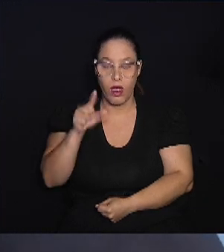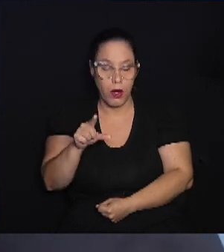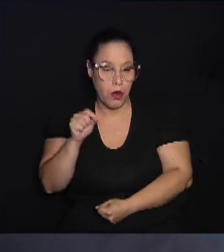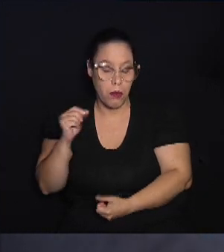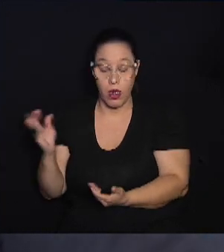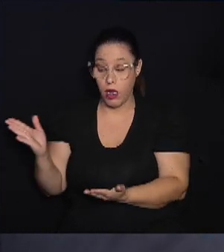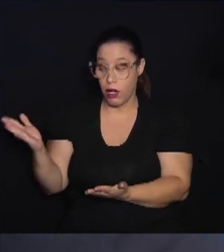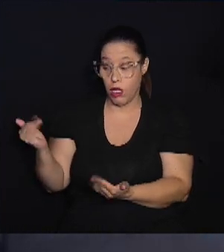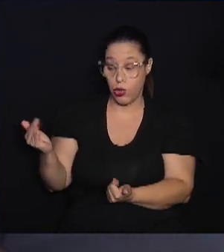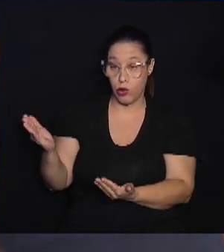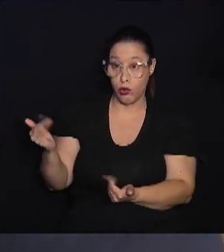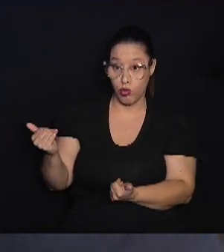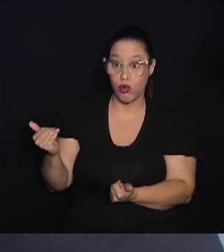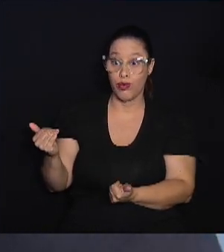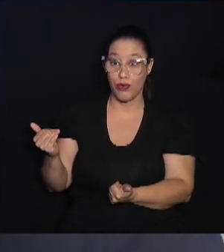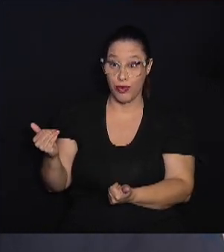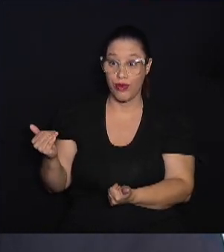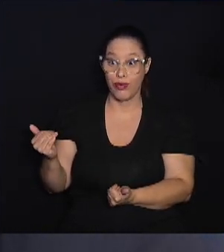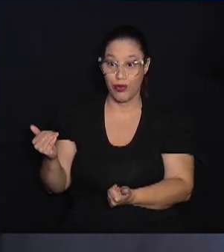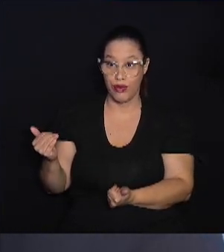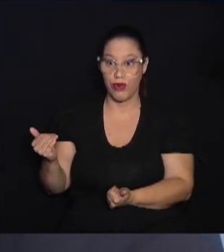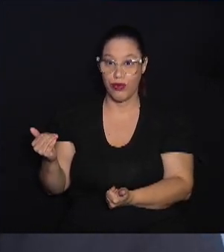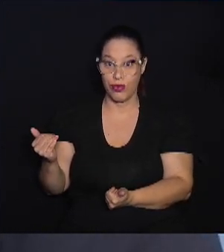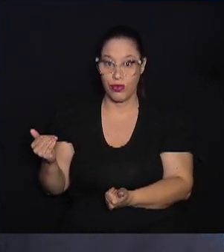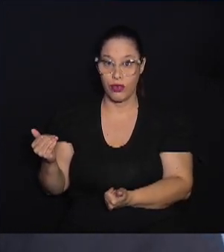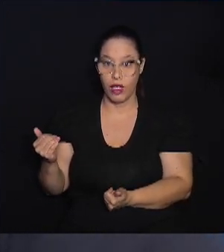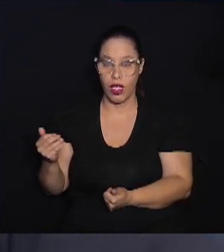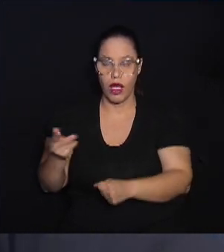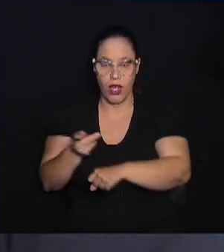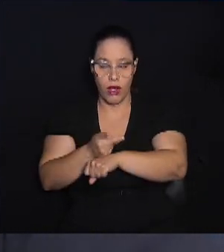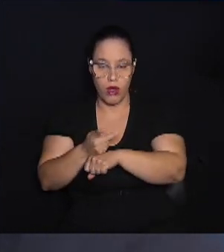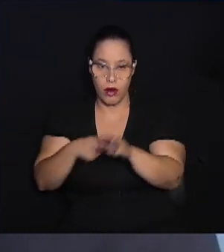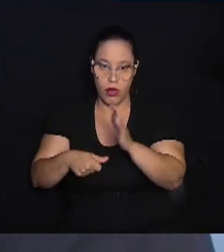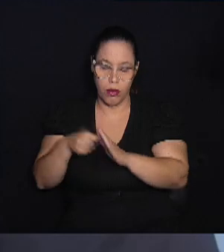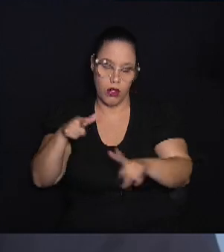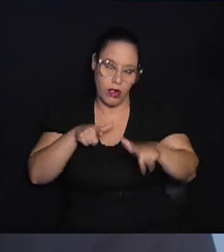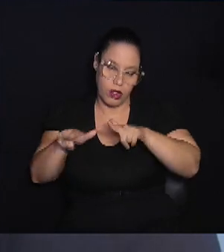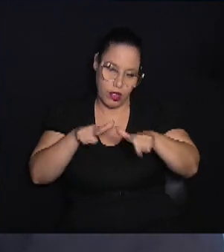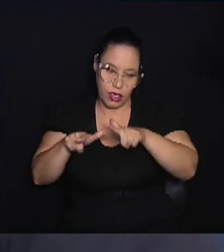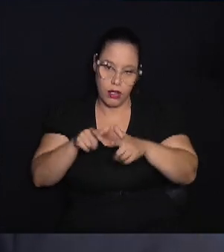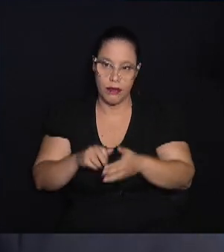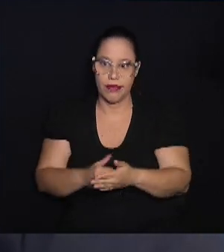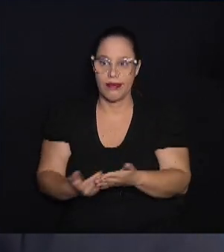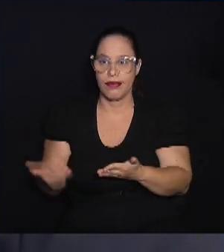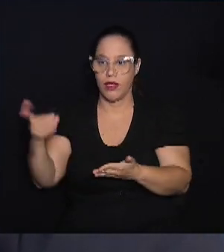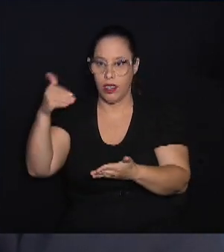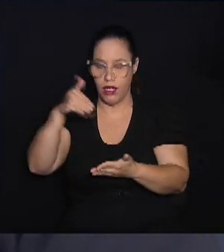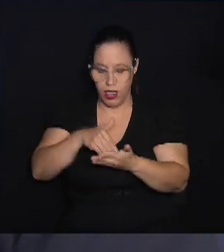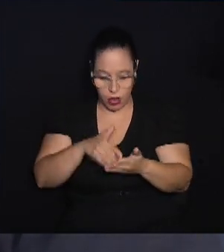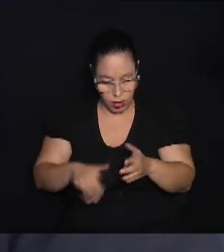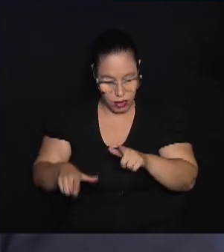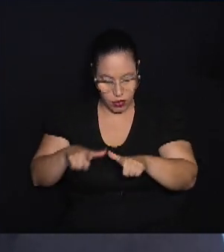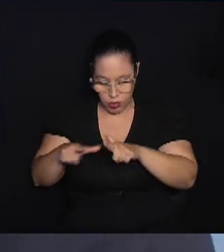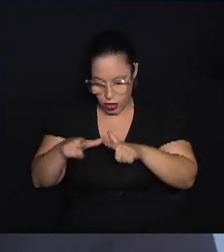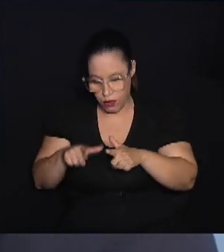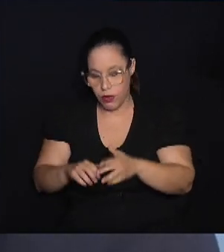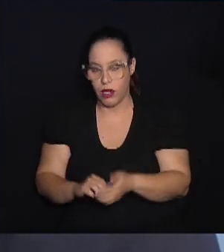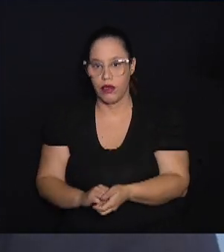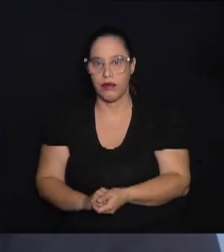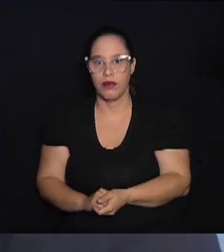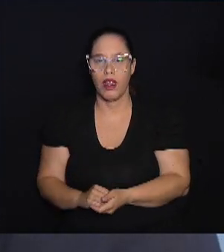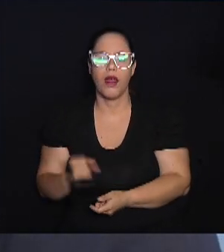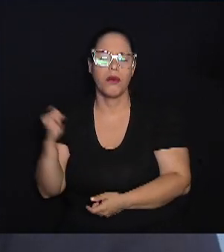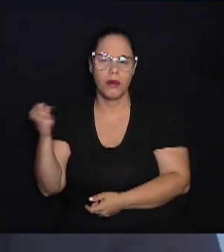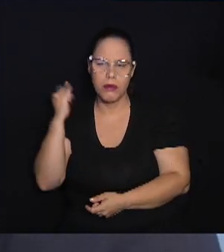jovem, que estão na sua busca do primeiro emprego, isso já introduzem eles no mercado de trabalho. Então acaba sendo bem importante